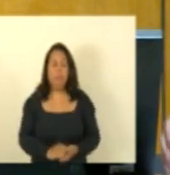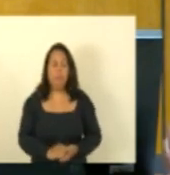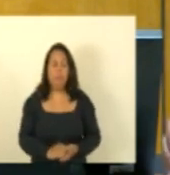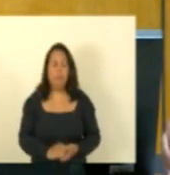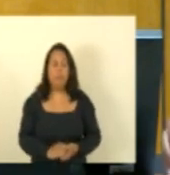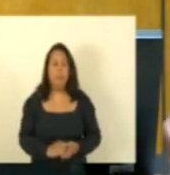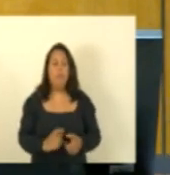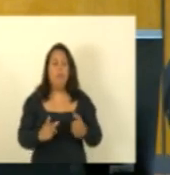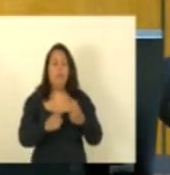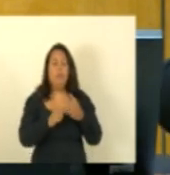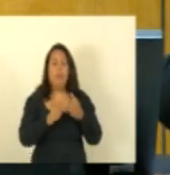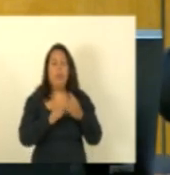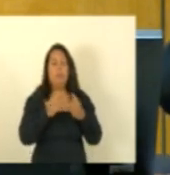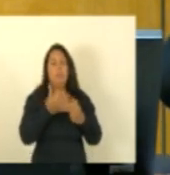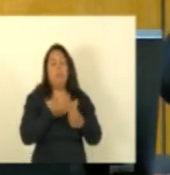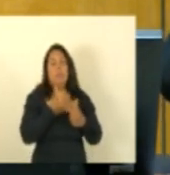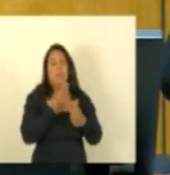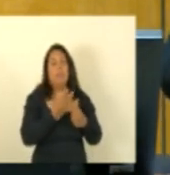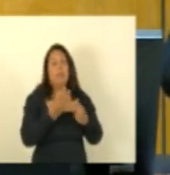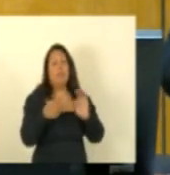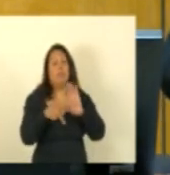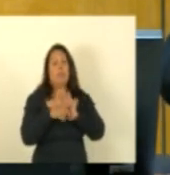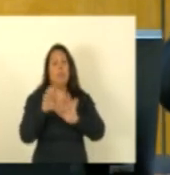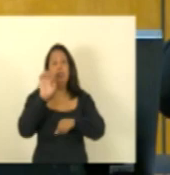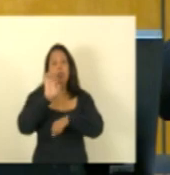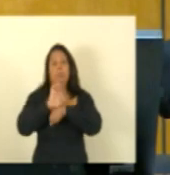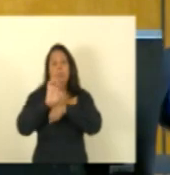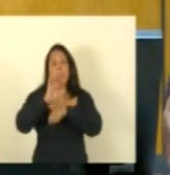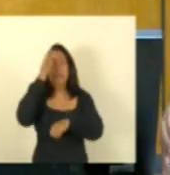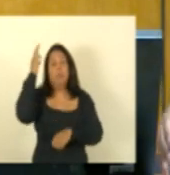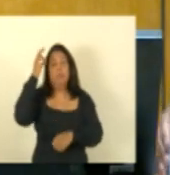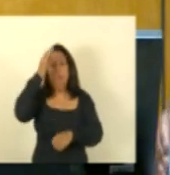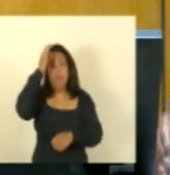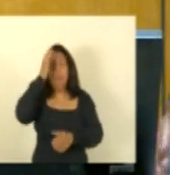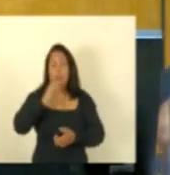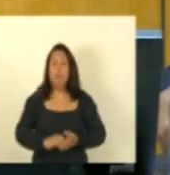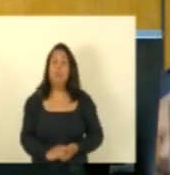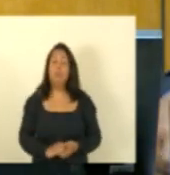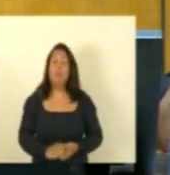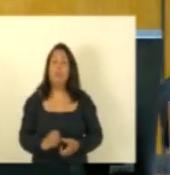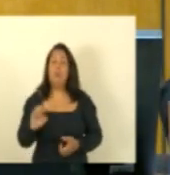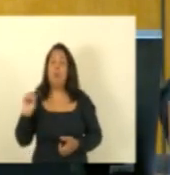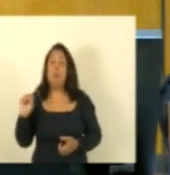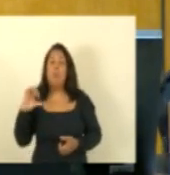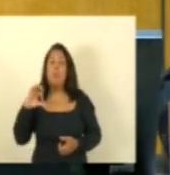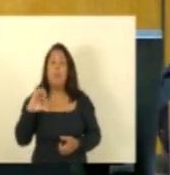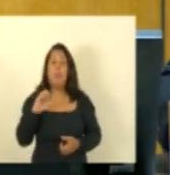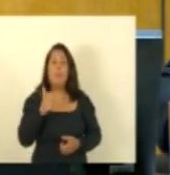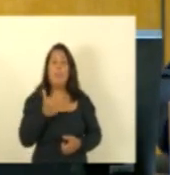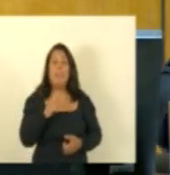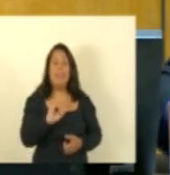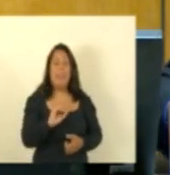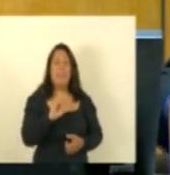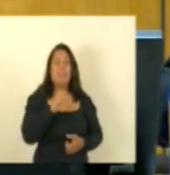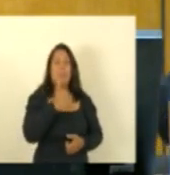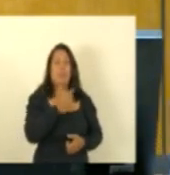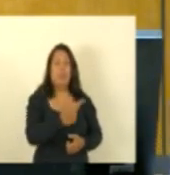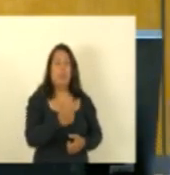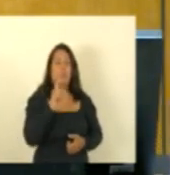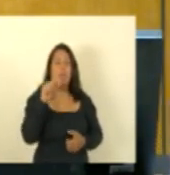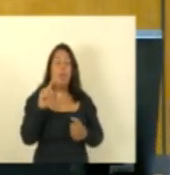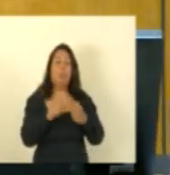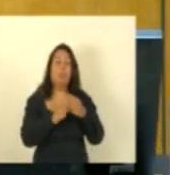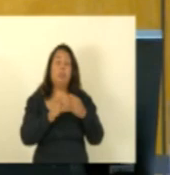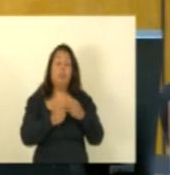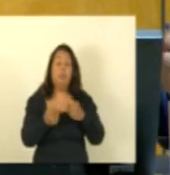artigo 63 e 91 da Constituição Estadual. O despacho para os itens 8, 9, 10 e 12 é, após o cumprimento do artigo